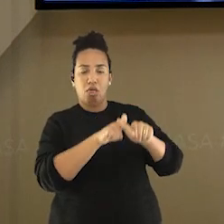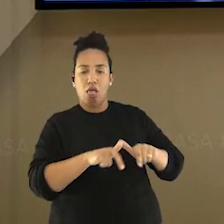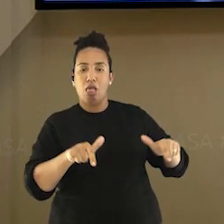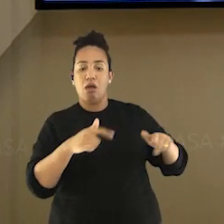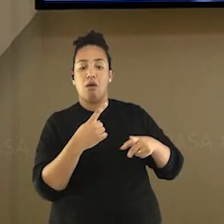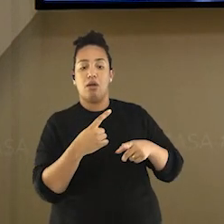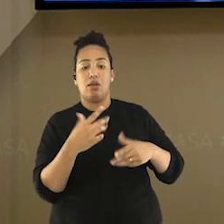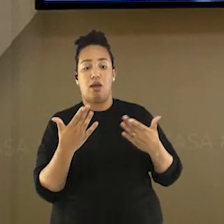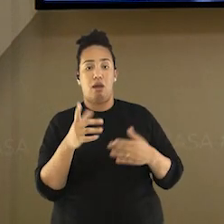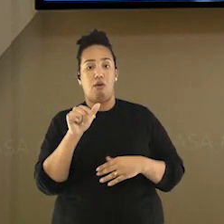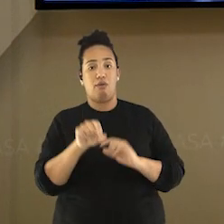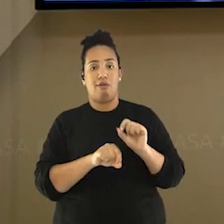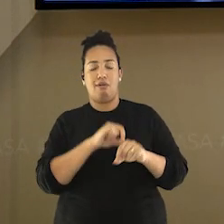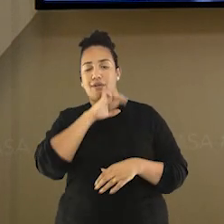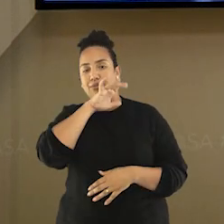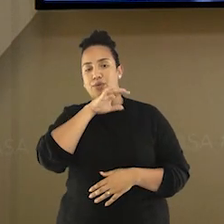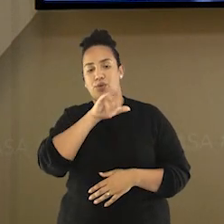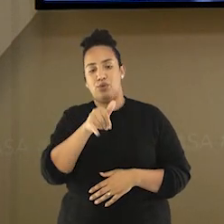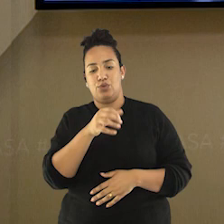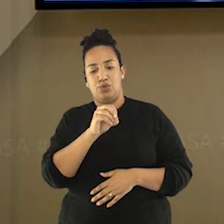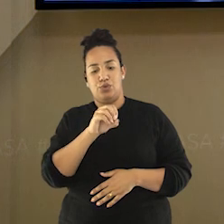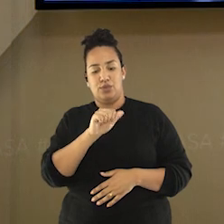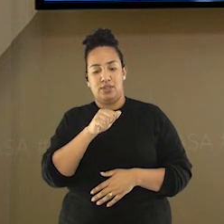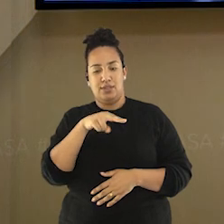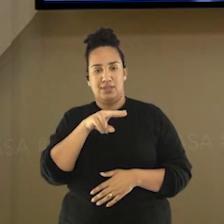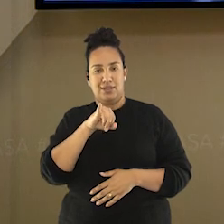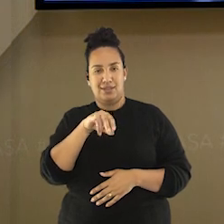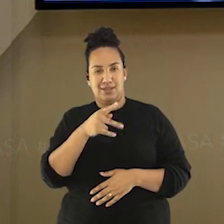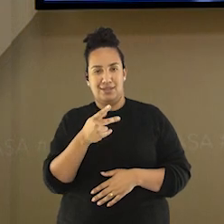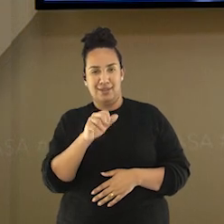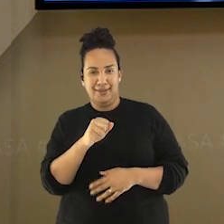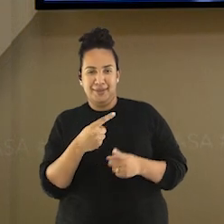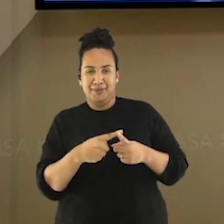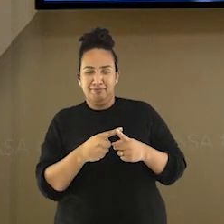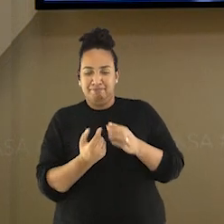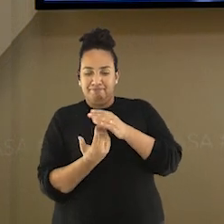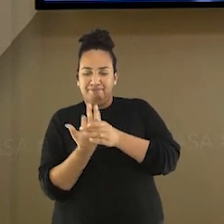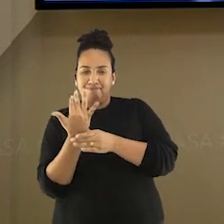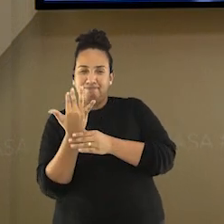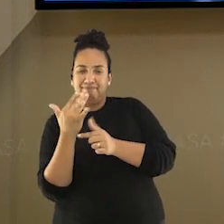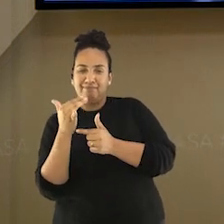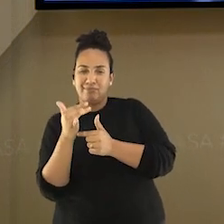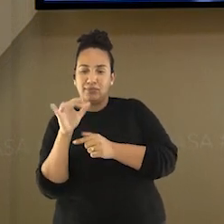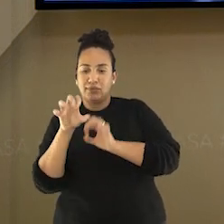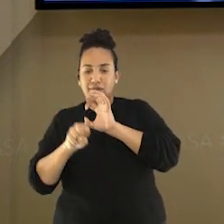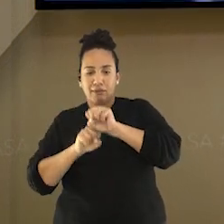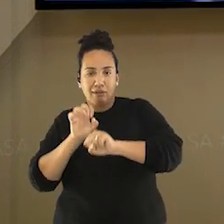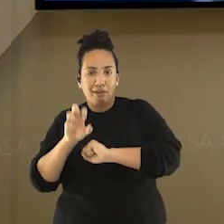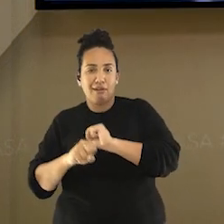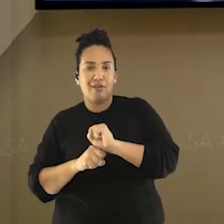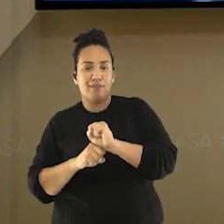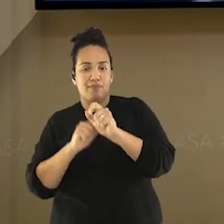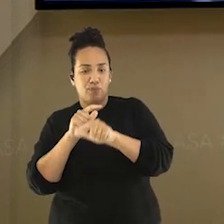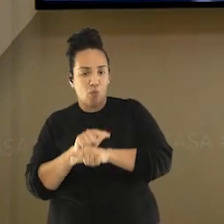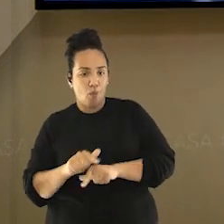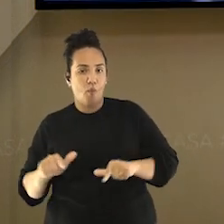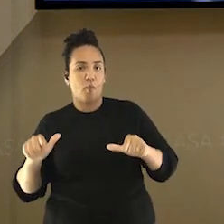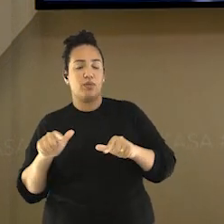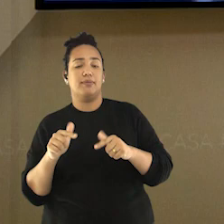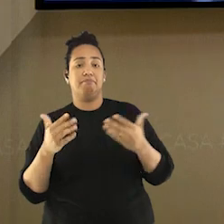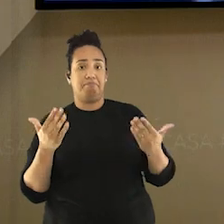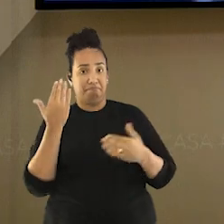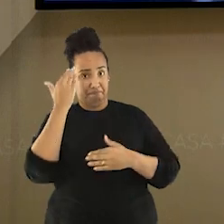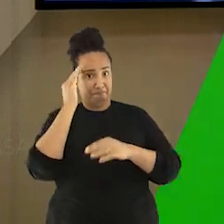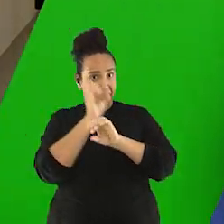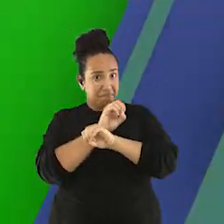come os pulgões que se encontram nas plantas e eles causam doenças. Entendido, pessoal?